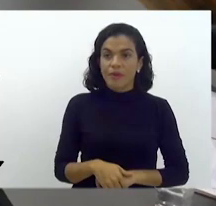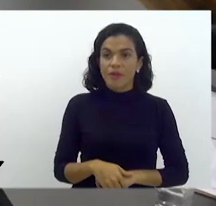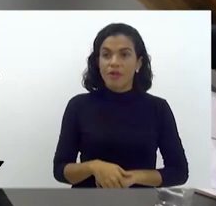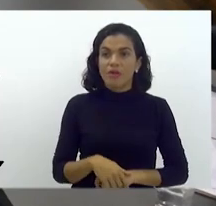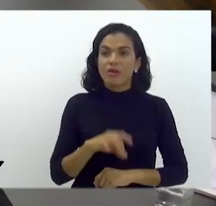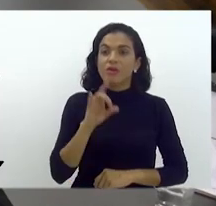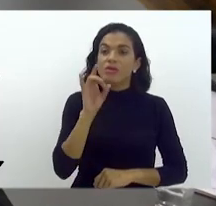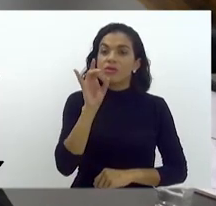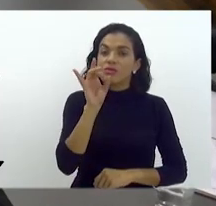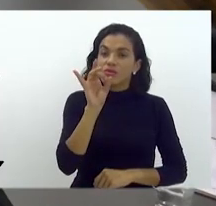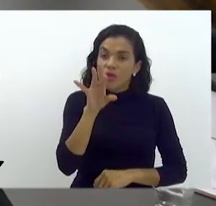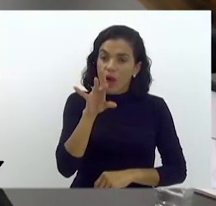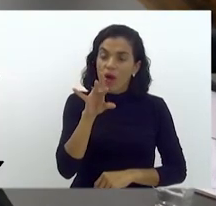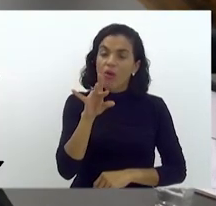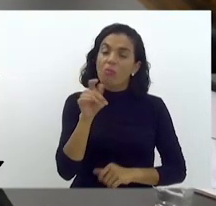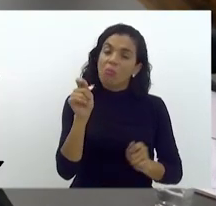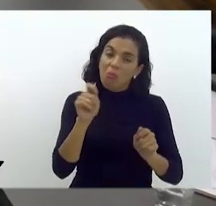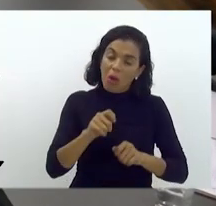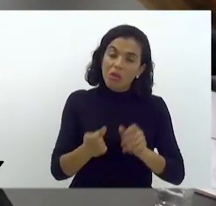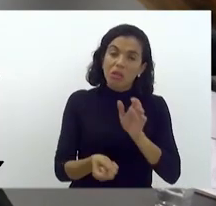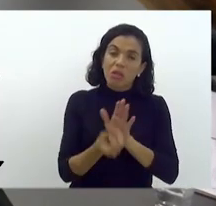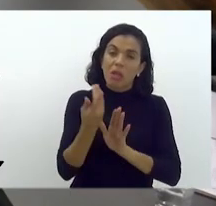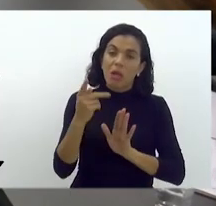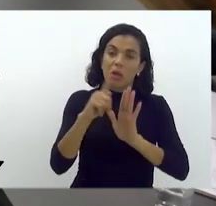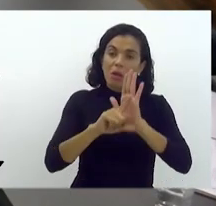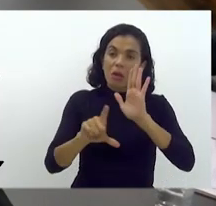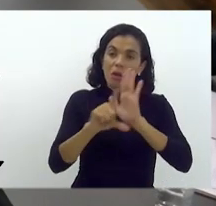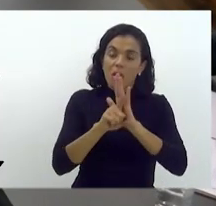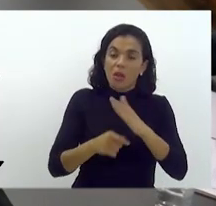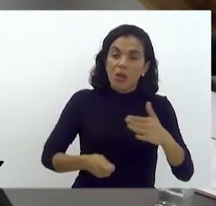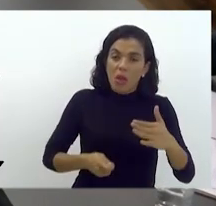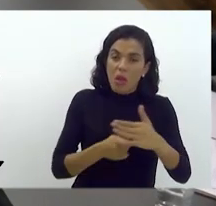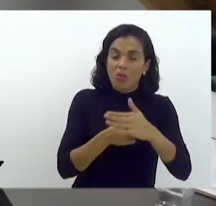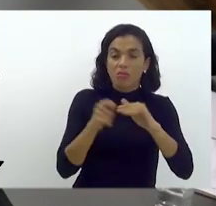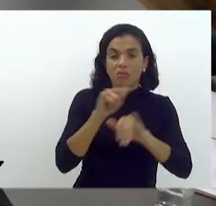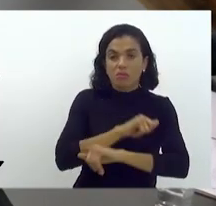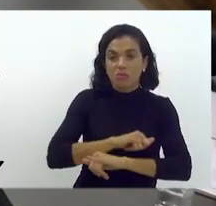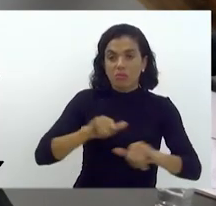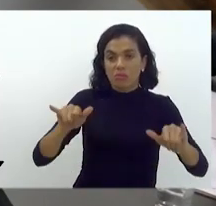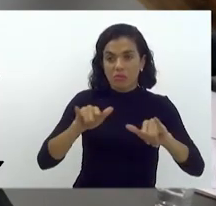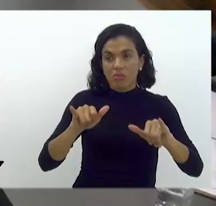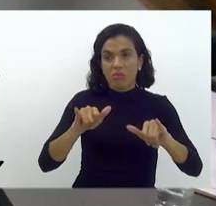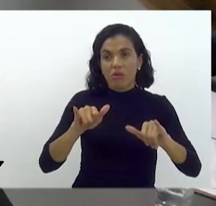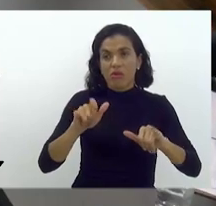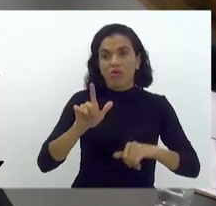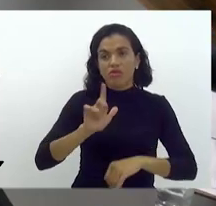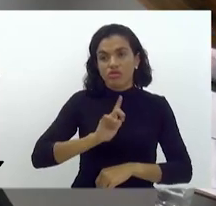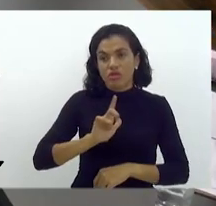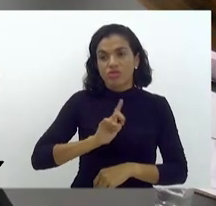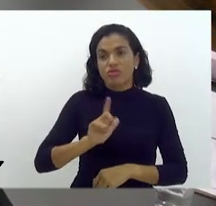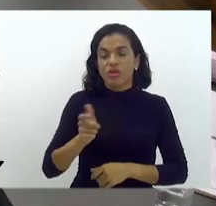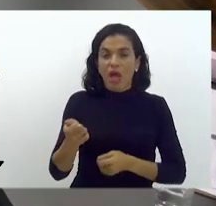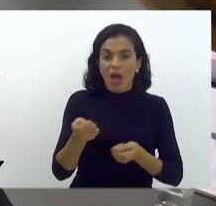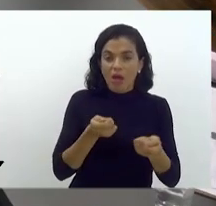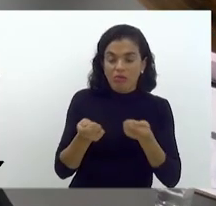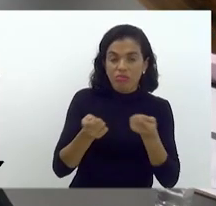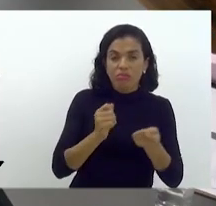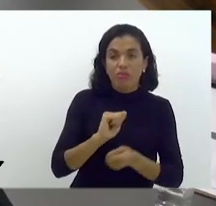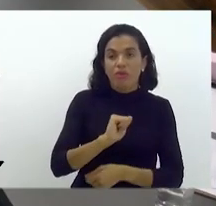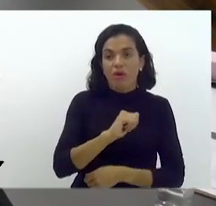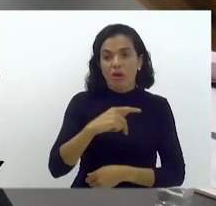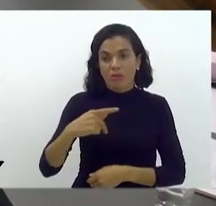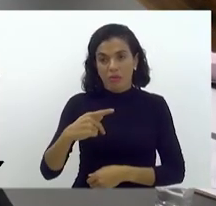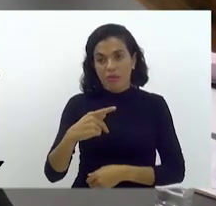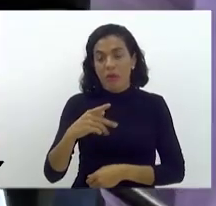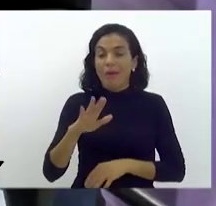só brevemente a gente pode criar um projeto de obrigatoriedade de divulgação pelo órgão que já já estou app passando uma contribuição